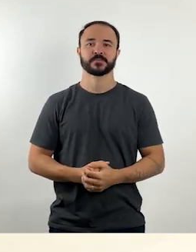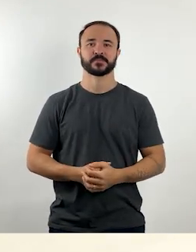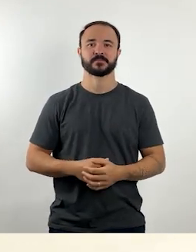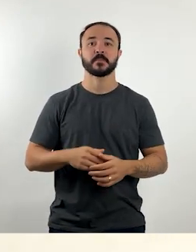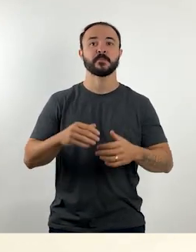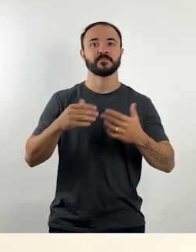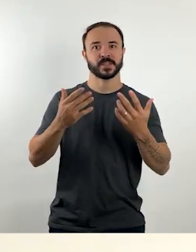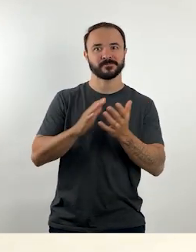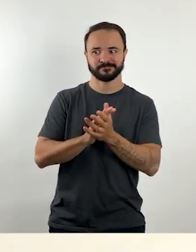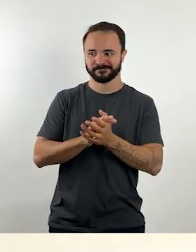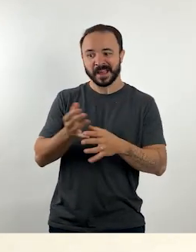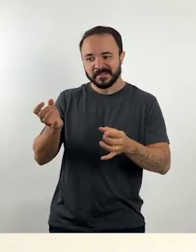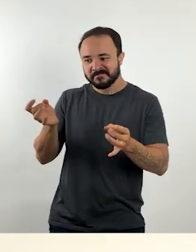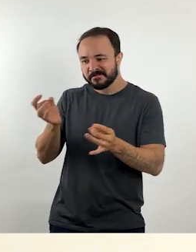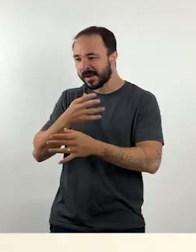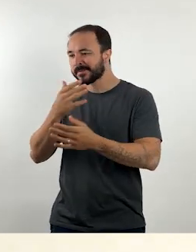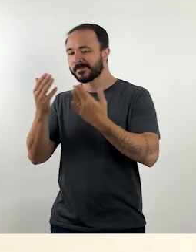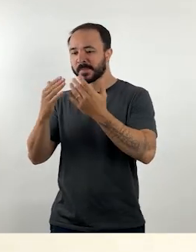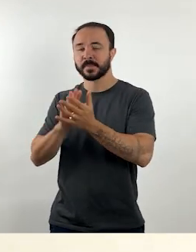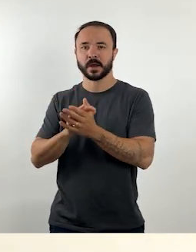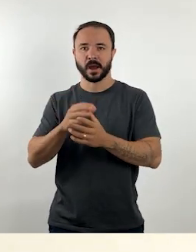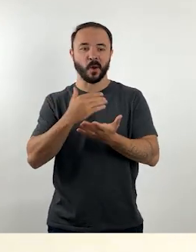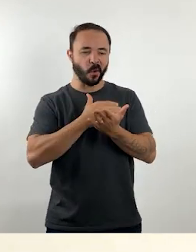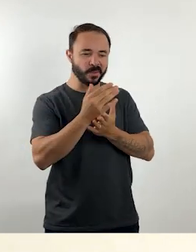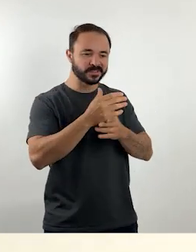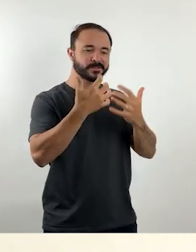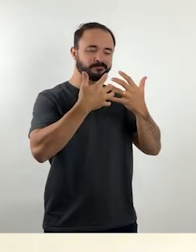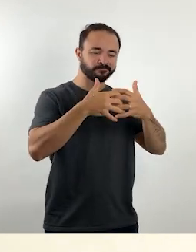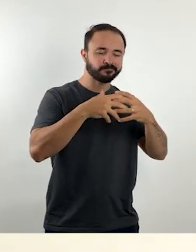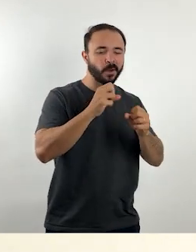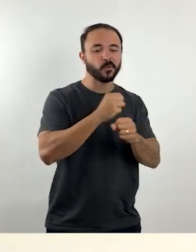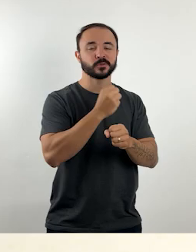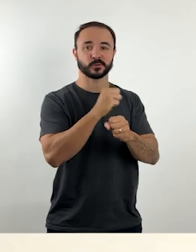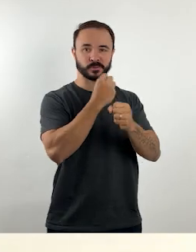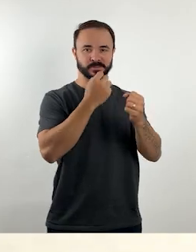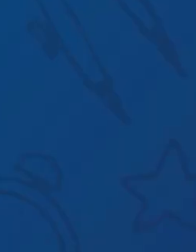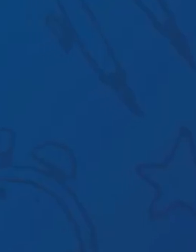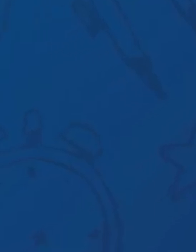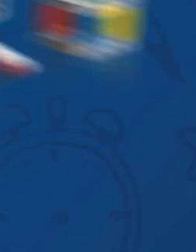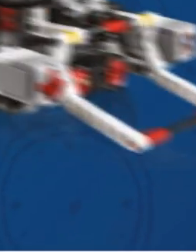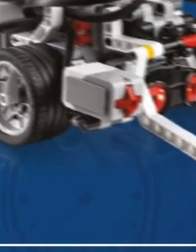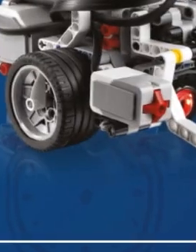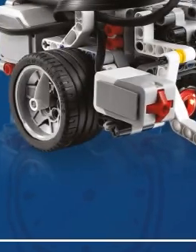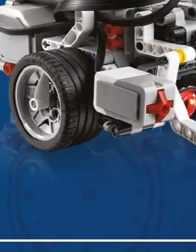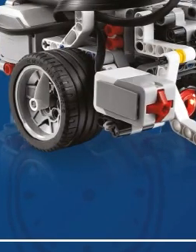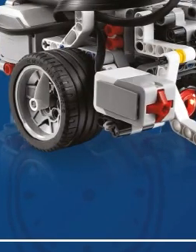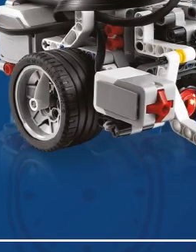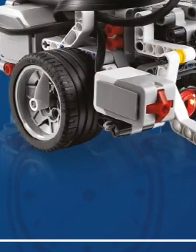então vamos deixar de conversa e vamos montar o nosso robô. Vamos lá?